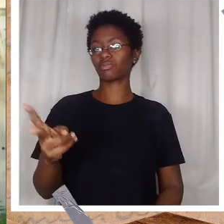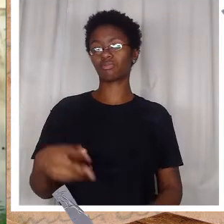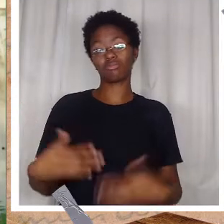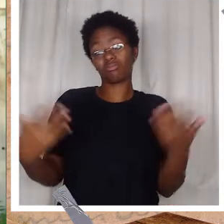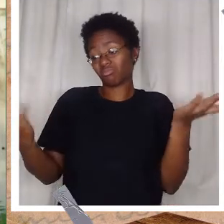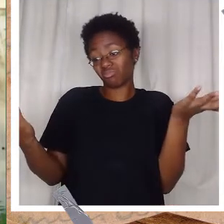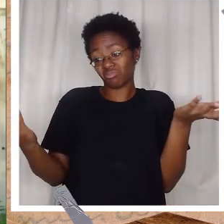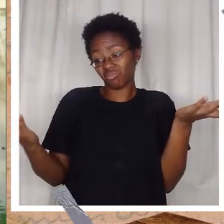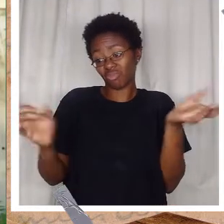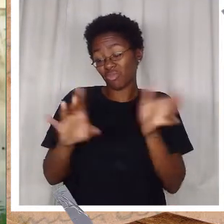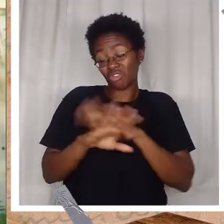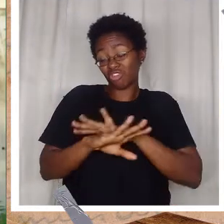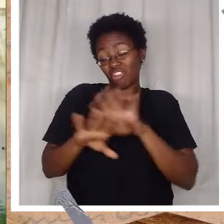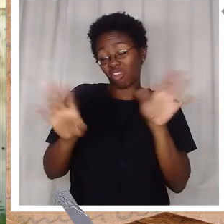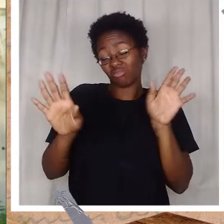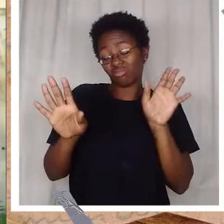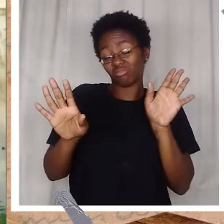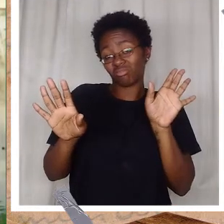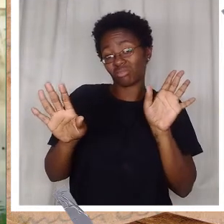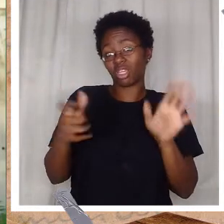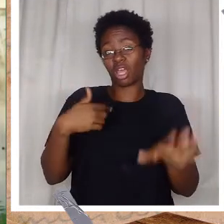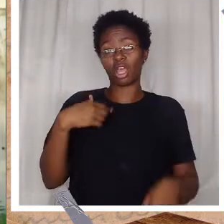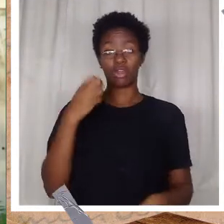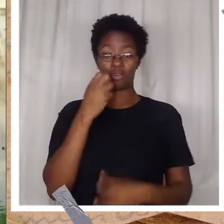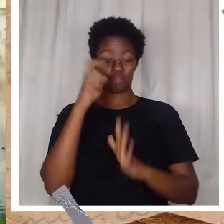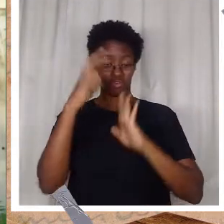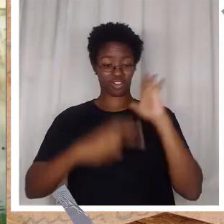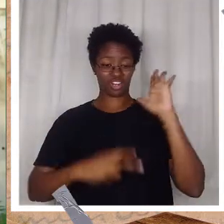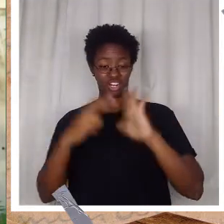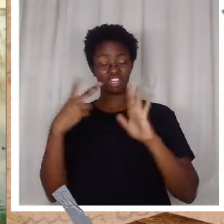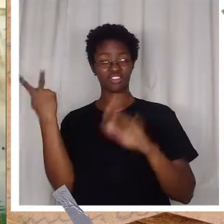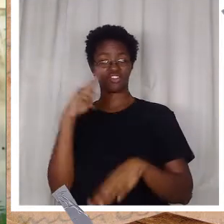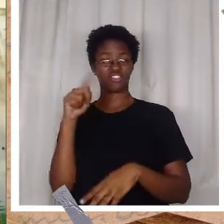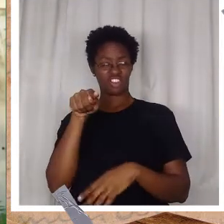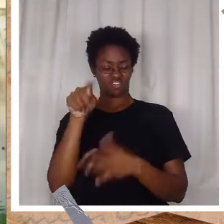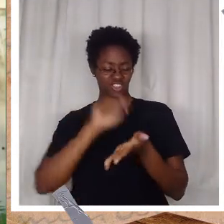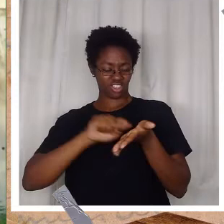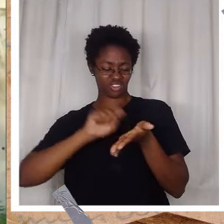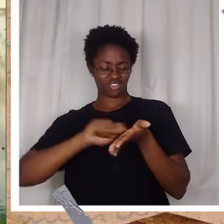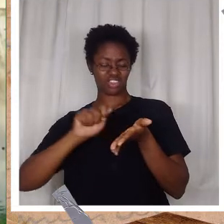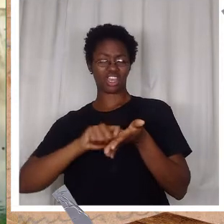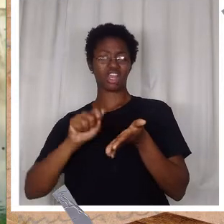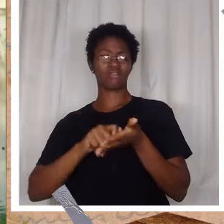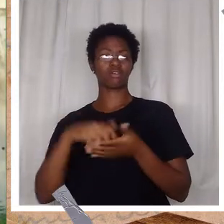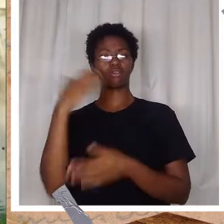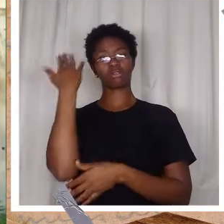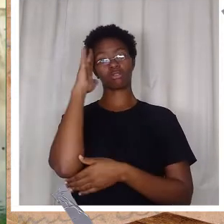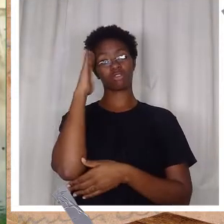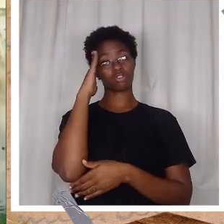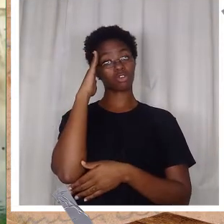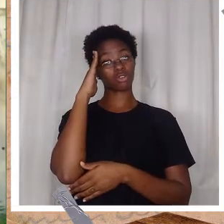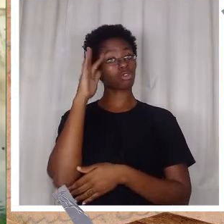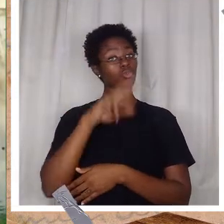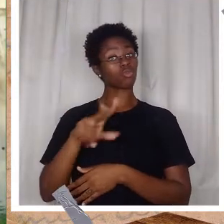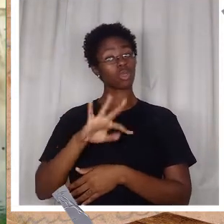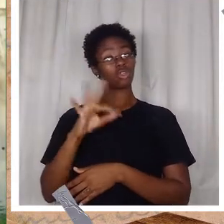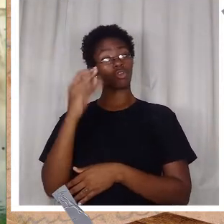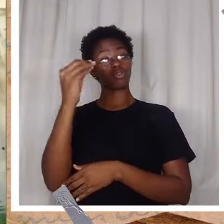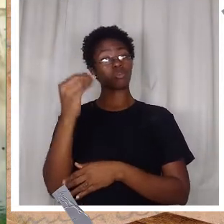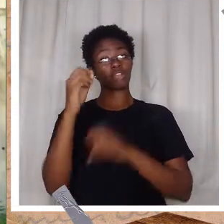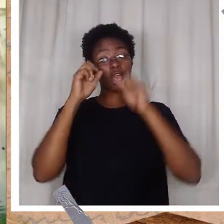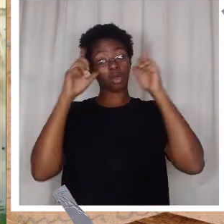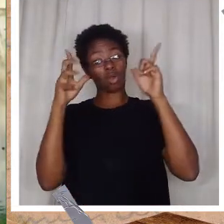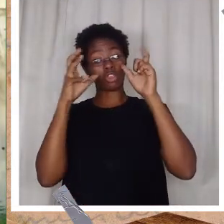Carolina. Quando ouvi as histórias que a senhora escreve, entendi que nem todos dormem e acordam para si, para